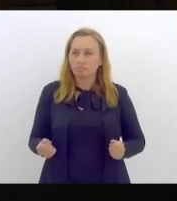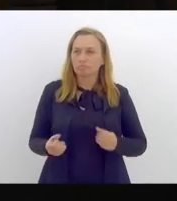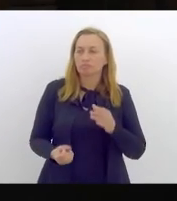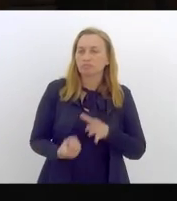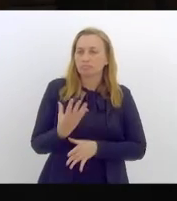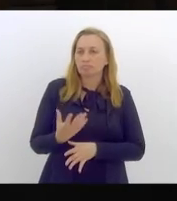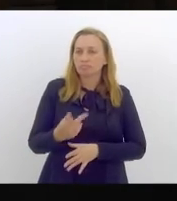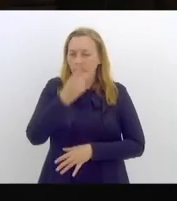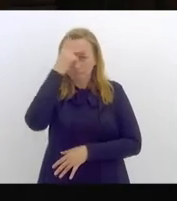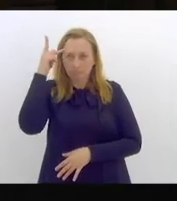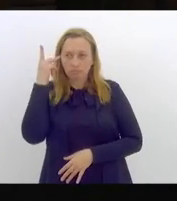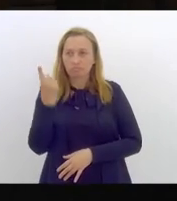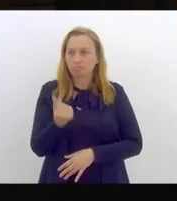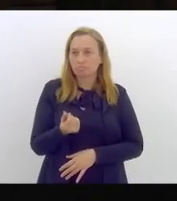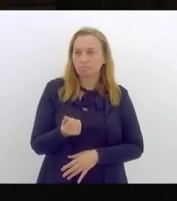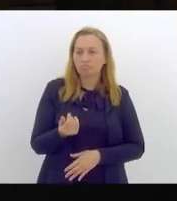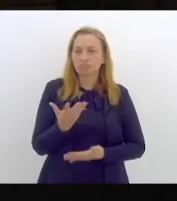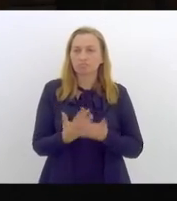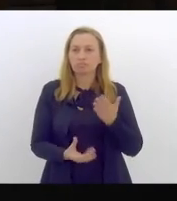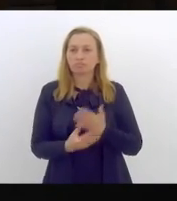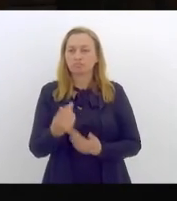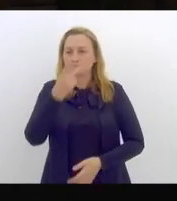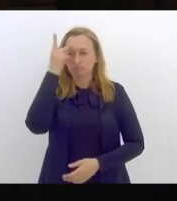é renda na mão do trabalhador.